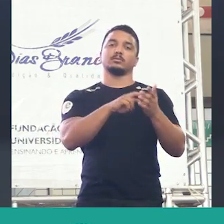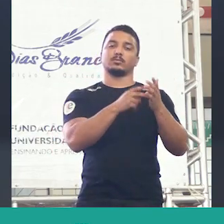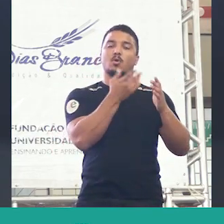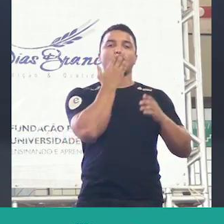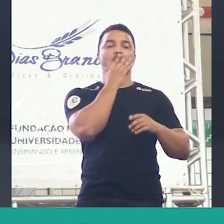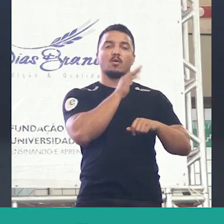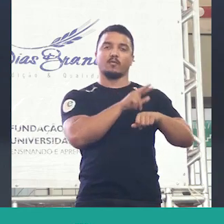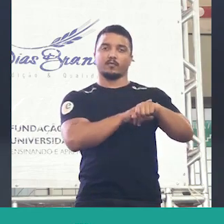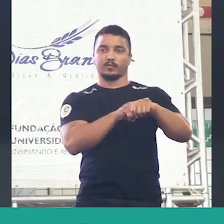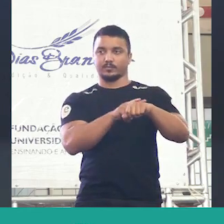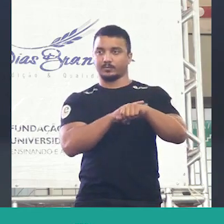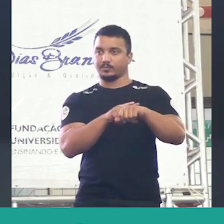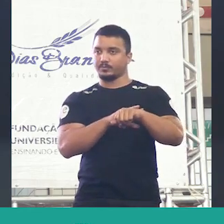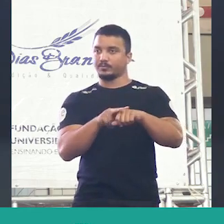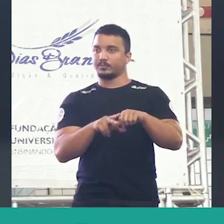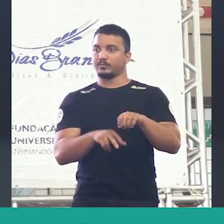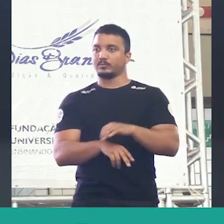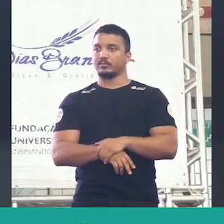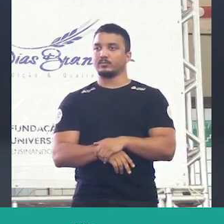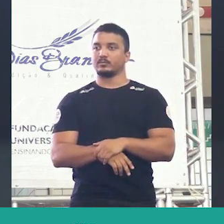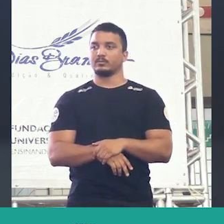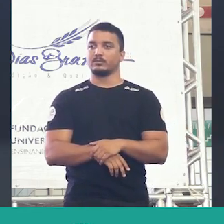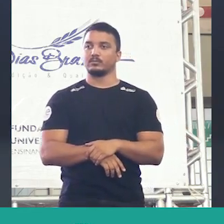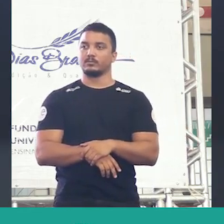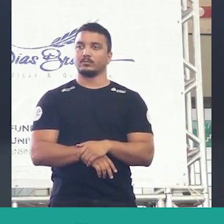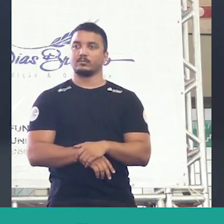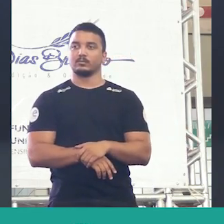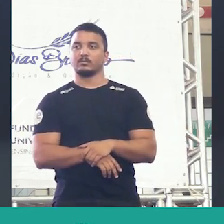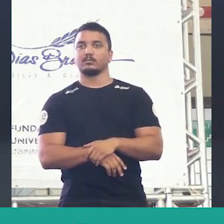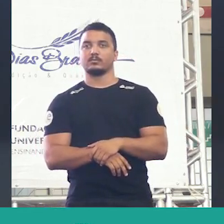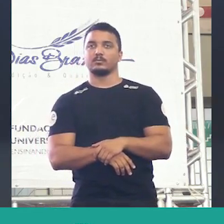verde. Entenderam? Vamos lá.